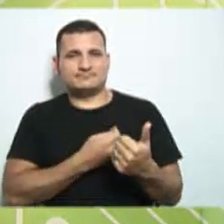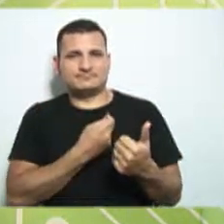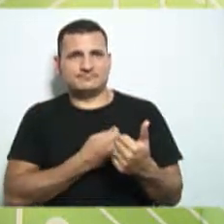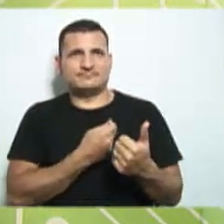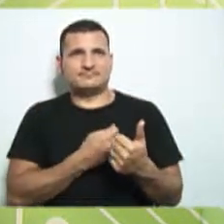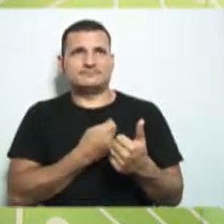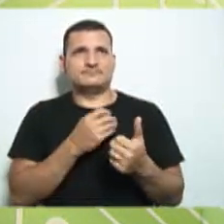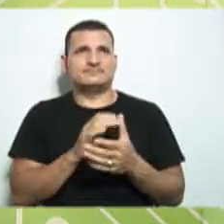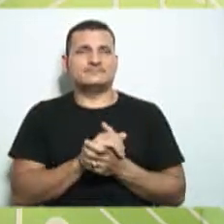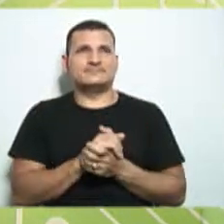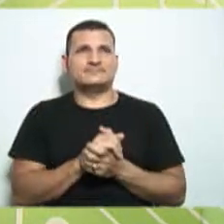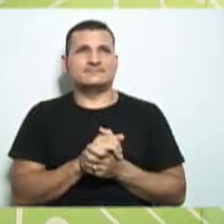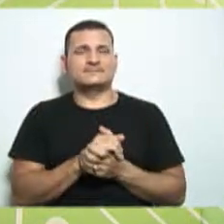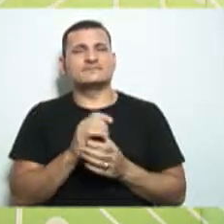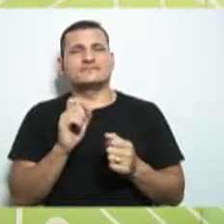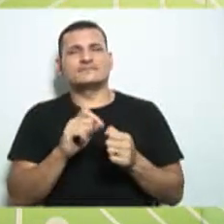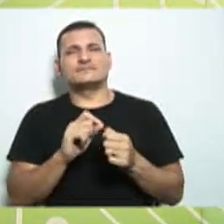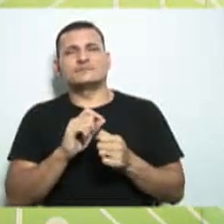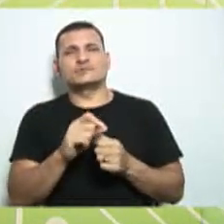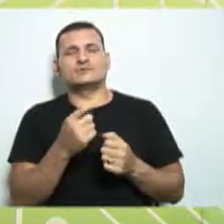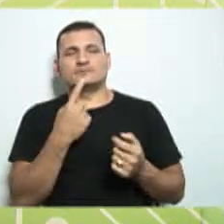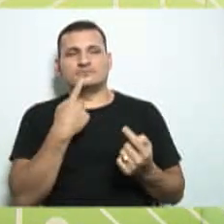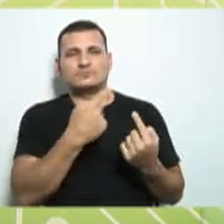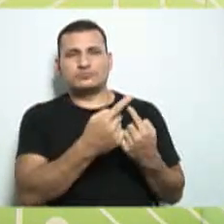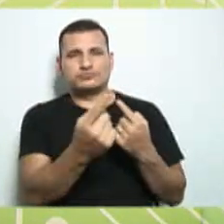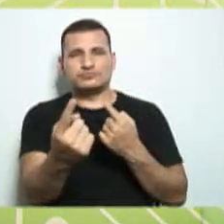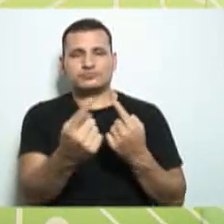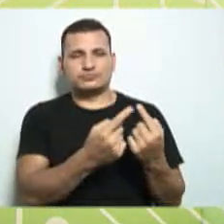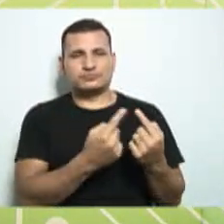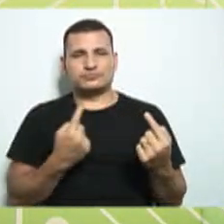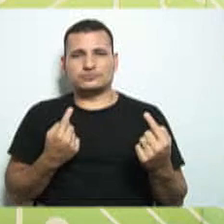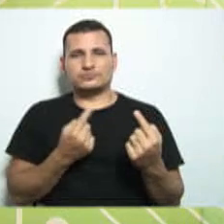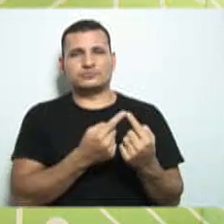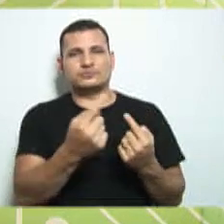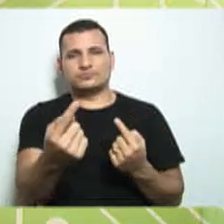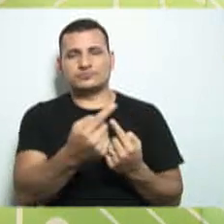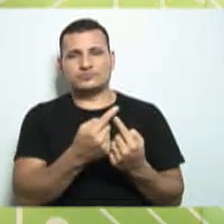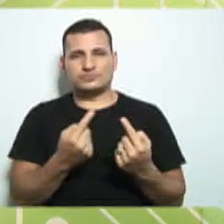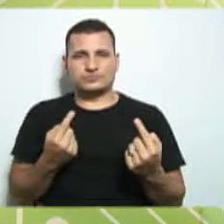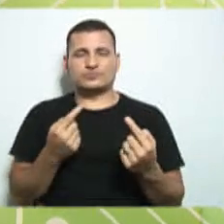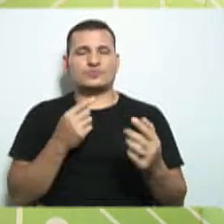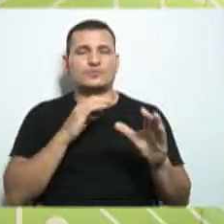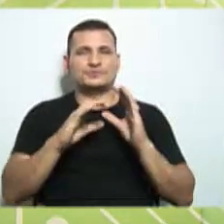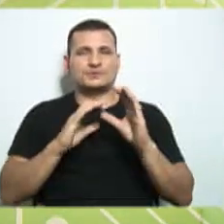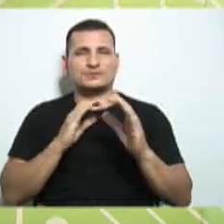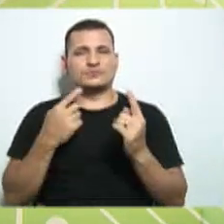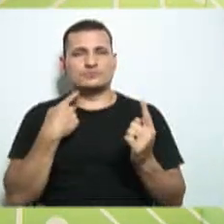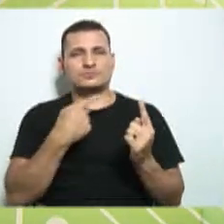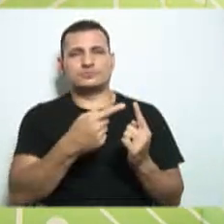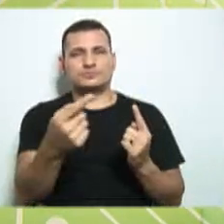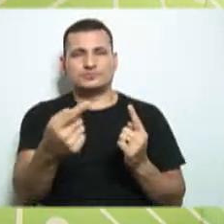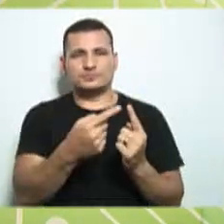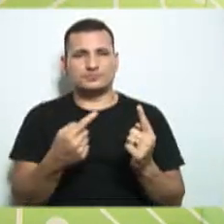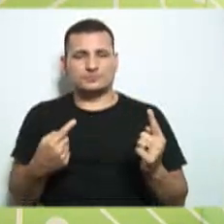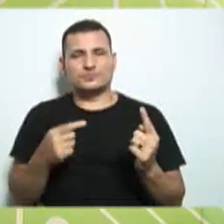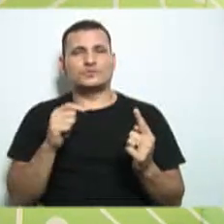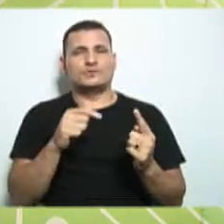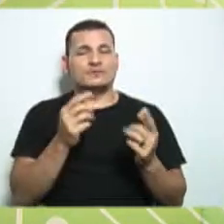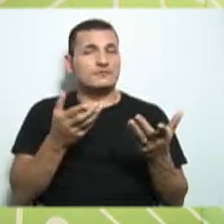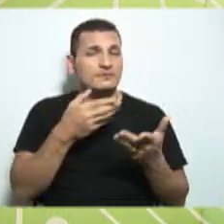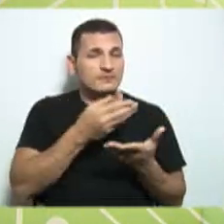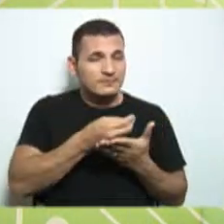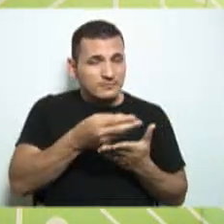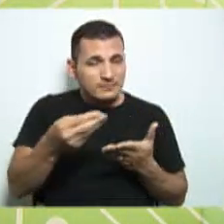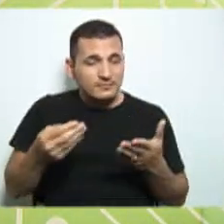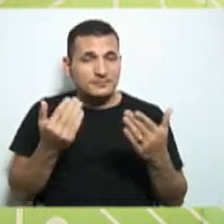está aí, é a pessoa que faz essa ponte aqui entre os alunos e a gente, né, tá dando tá dando aquela provinha, né, aquela